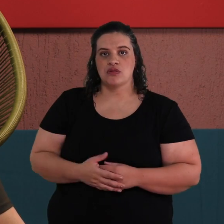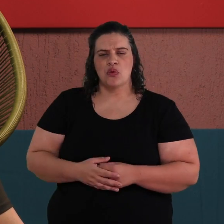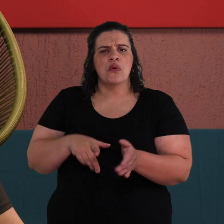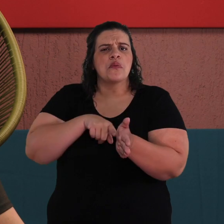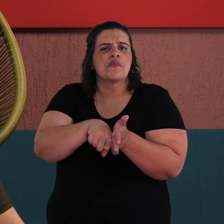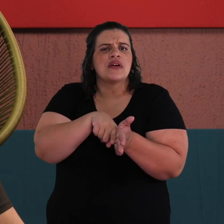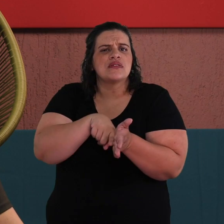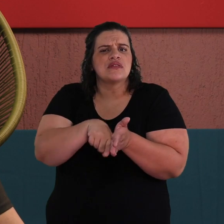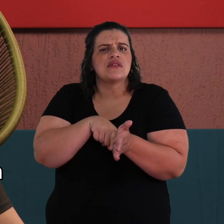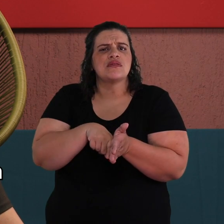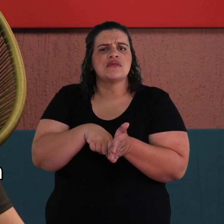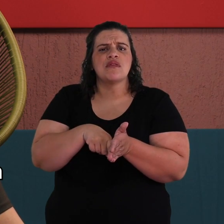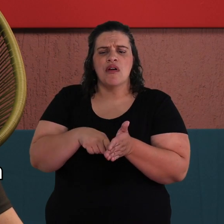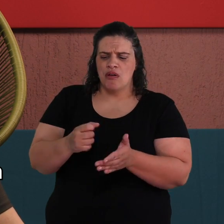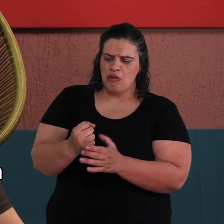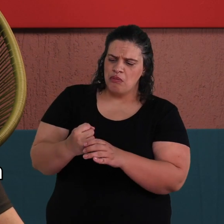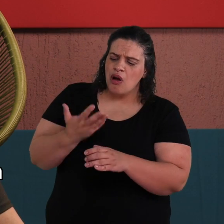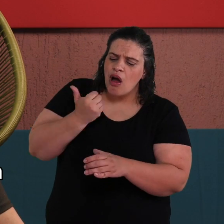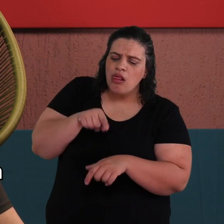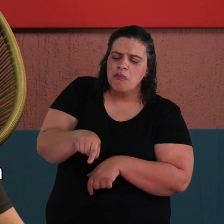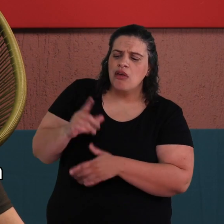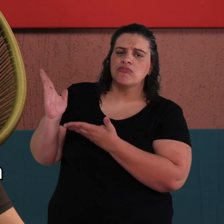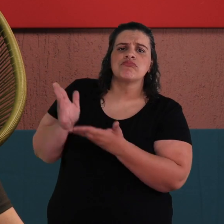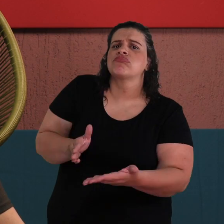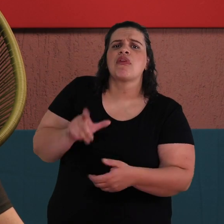então pensar em pesquisas, que a gente pense de onde vêm esses